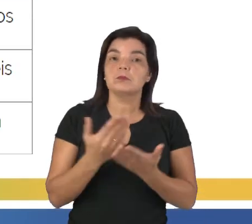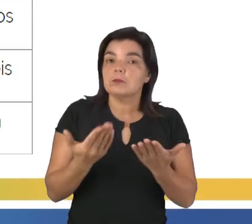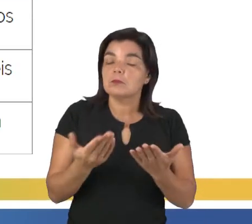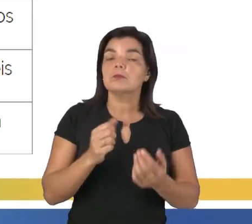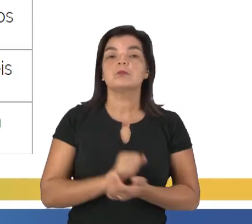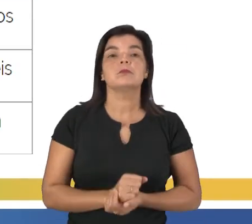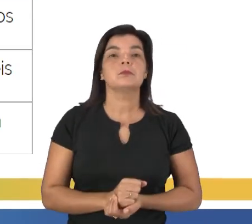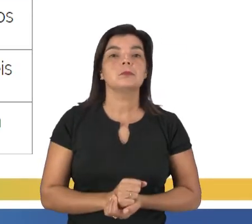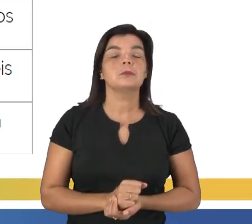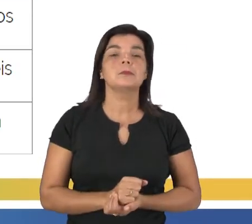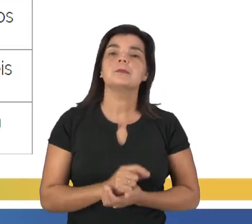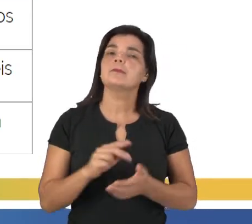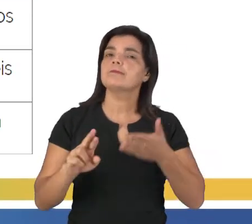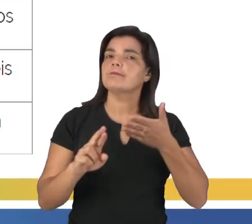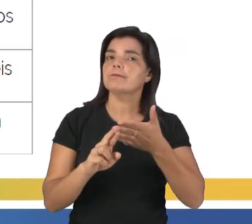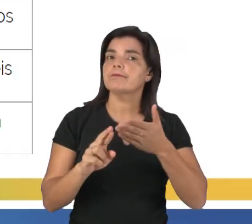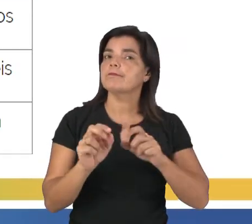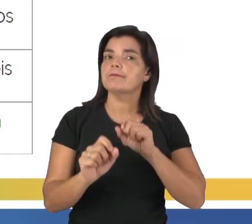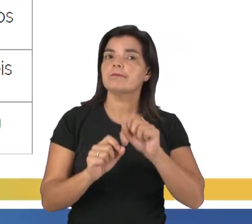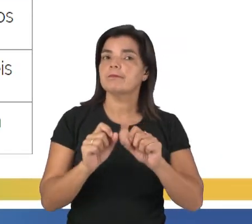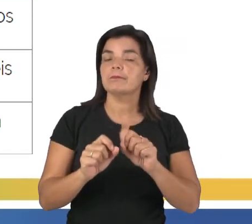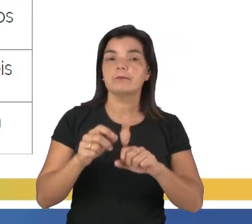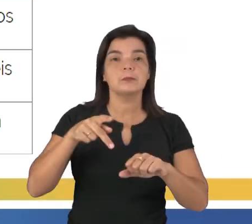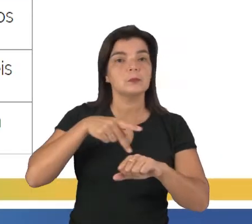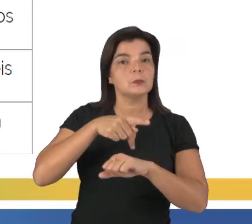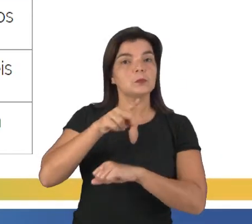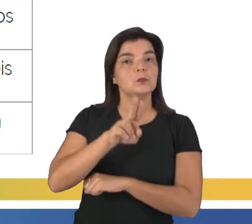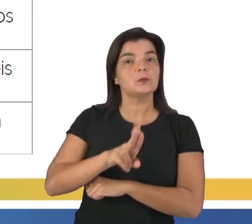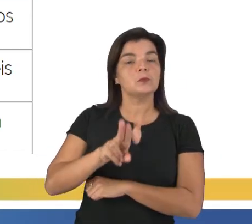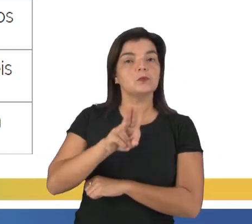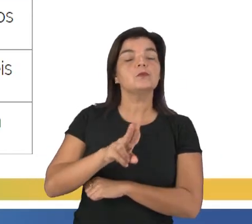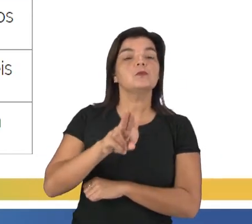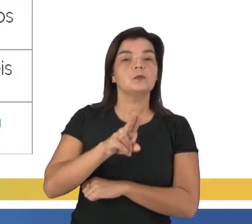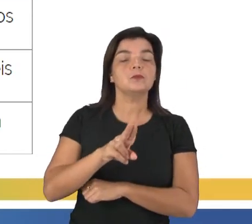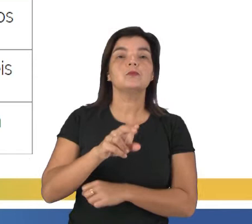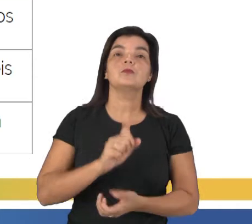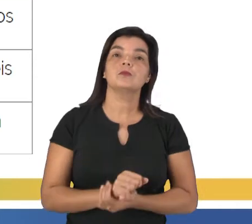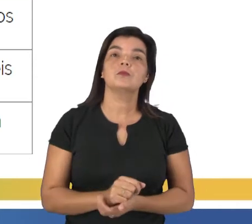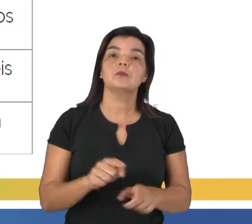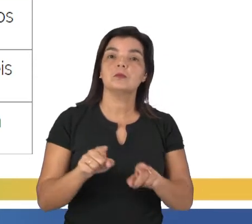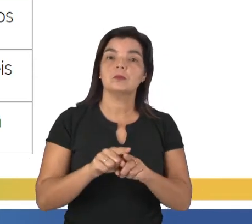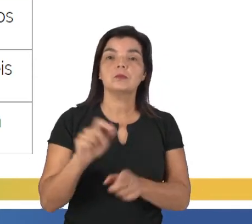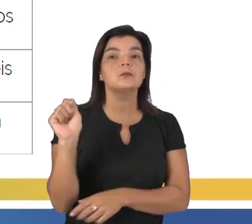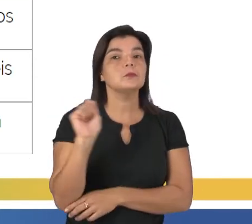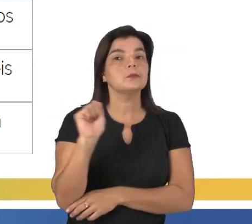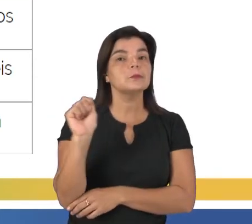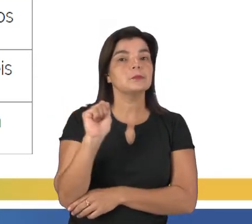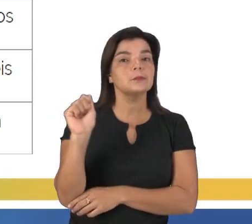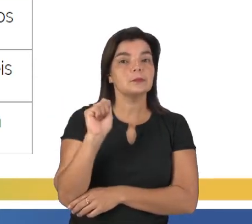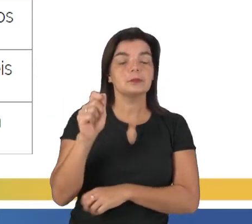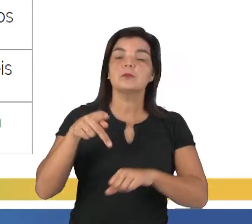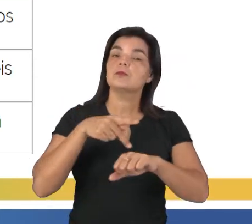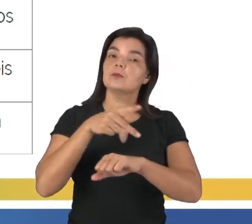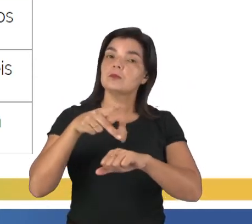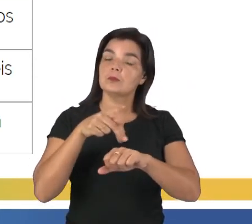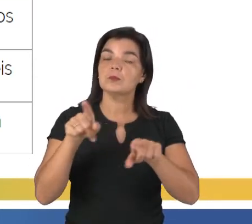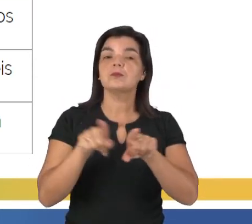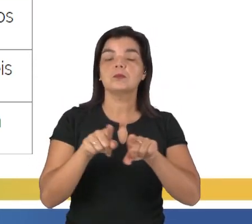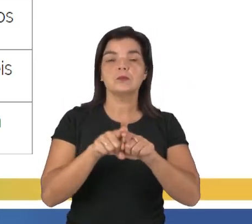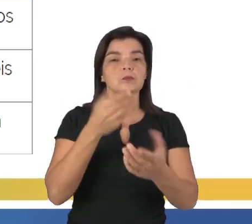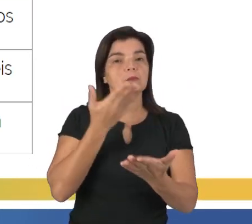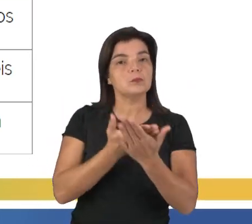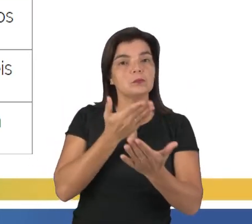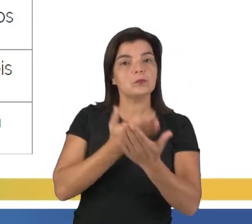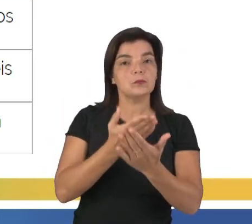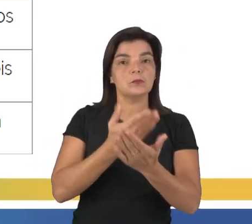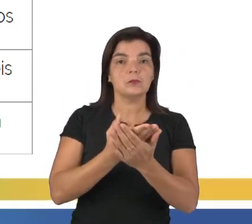ingenuamente, claro, para se referir a um país que utiliza essa conjugação aqui, que é a Argentina, tá, galera? Quando vocês estão